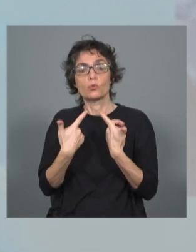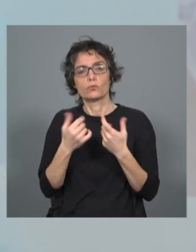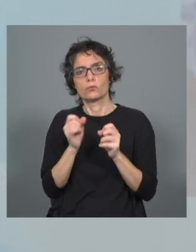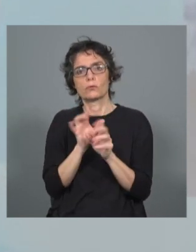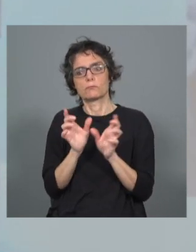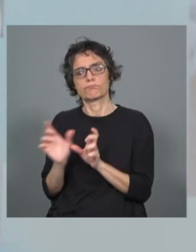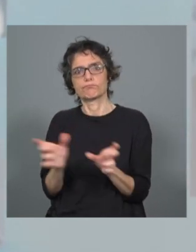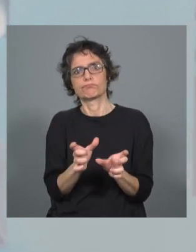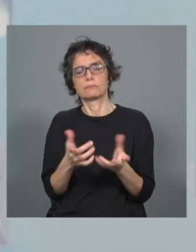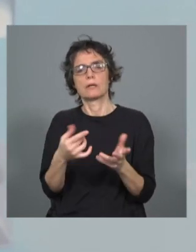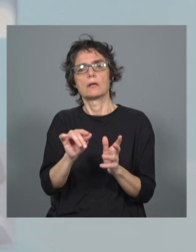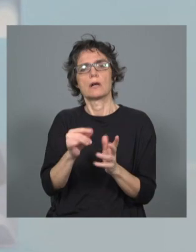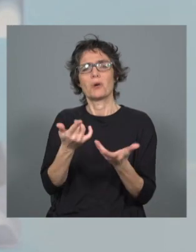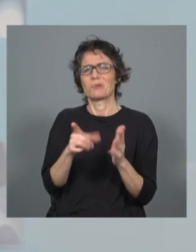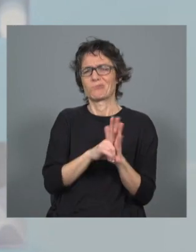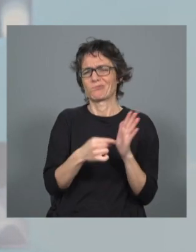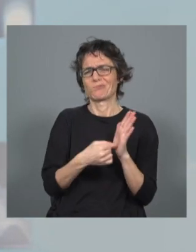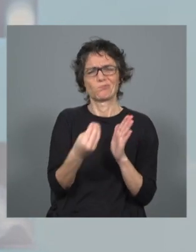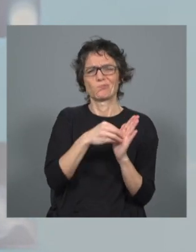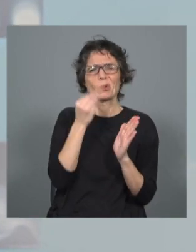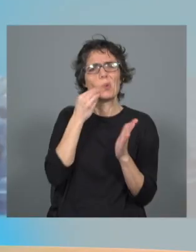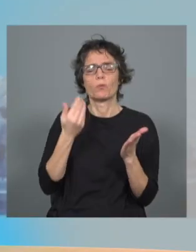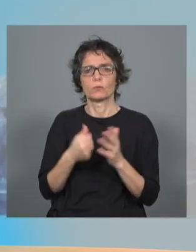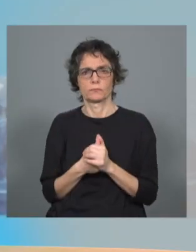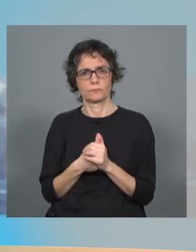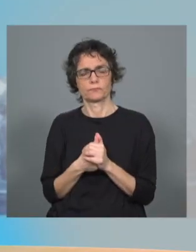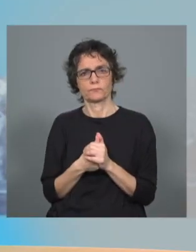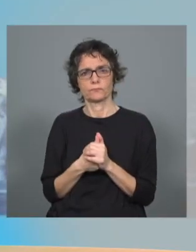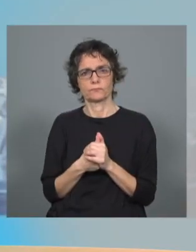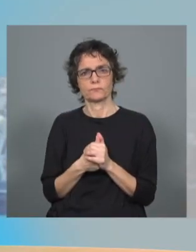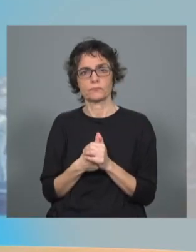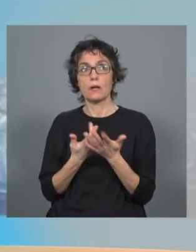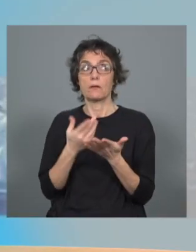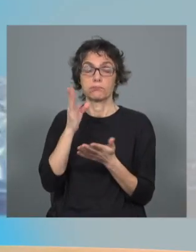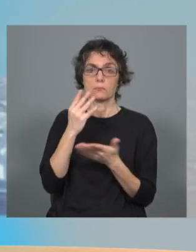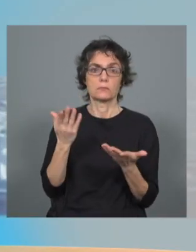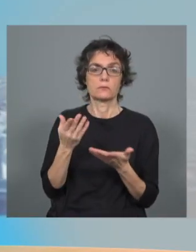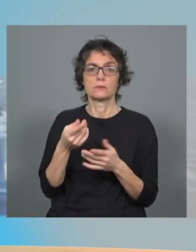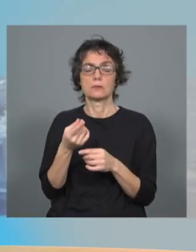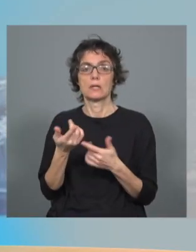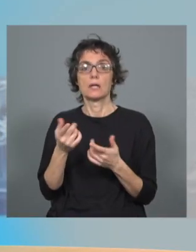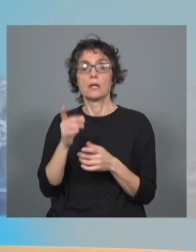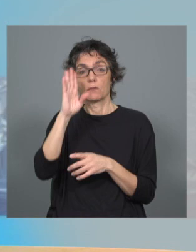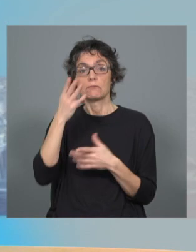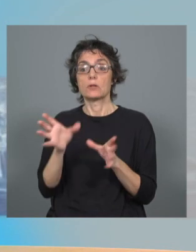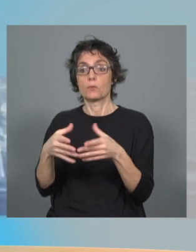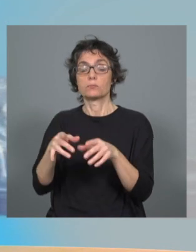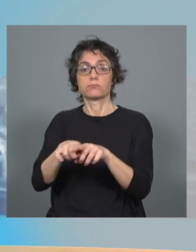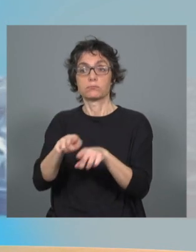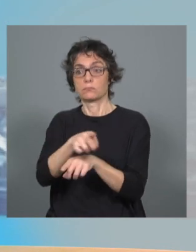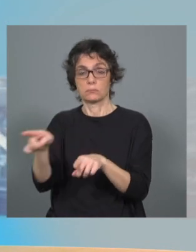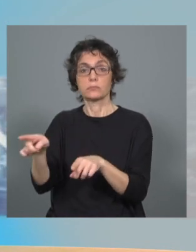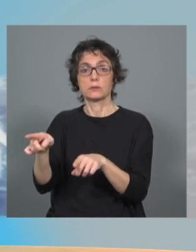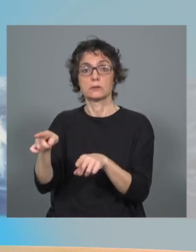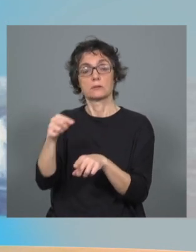De que forma é que a lei vai incluir todos estes elementos? Pois não sei. Não sei. Eu sei que a reação dos grupos políticos que, de facto,